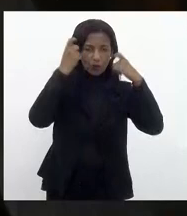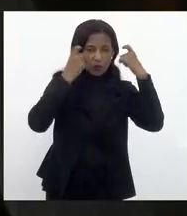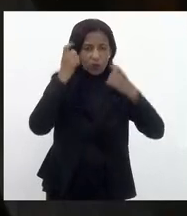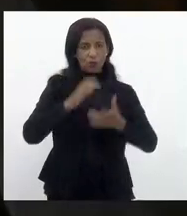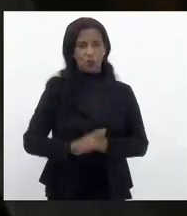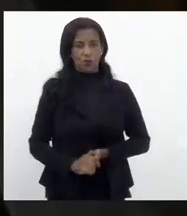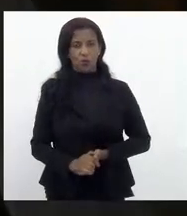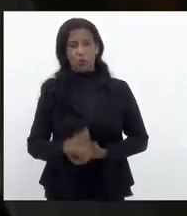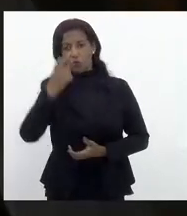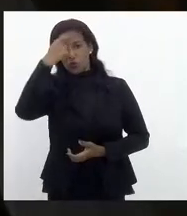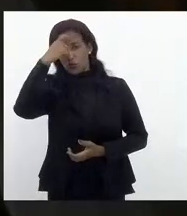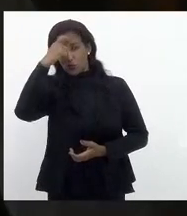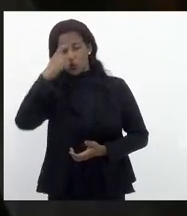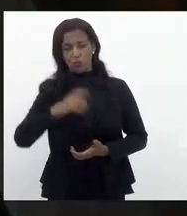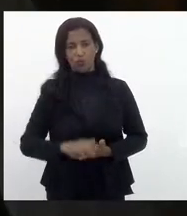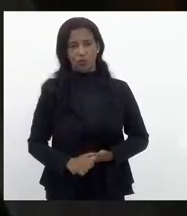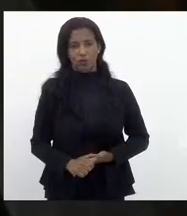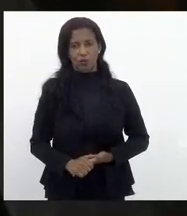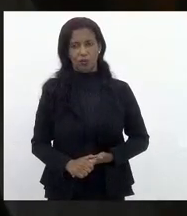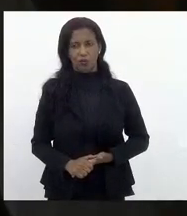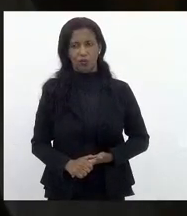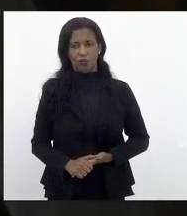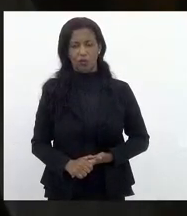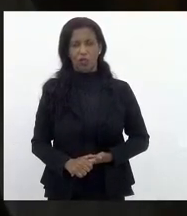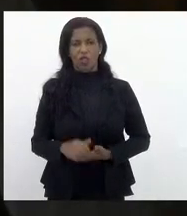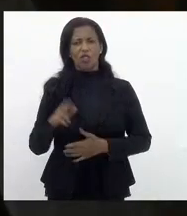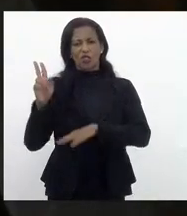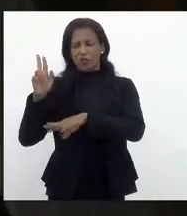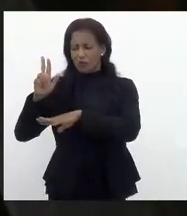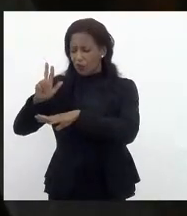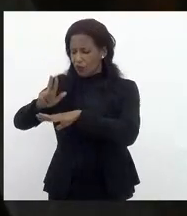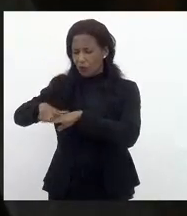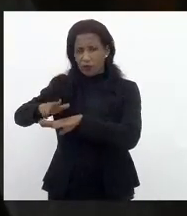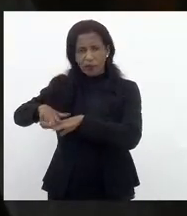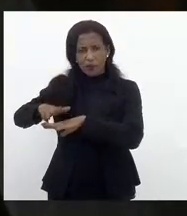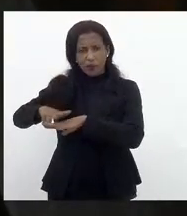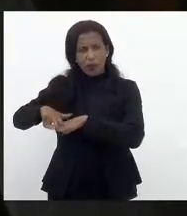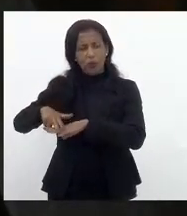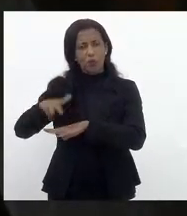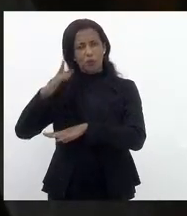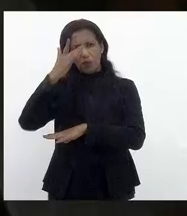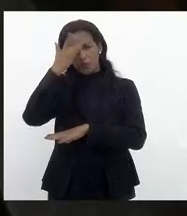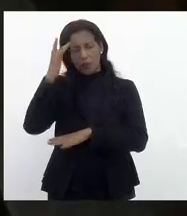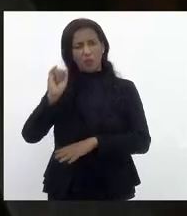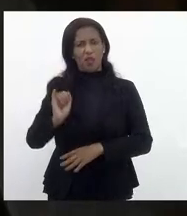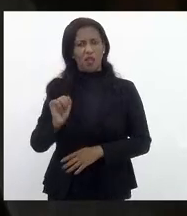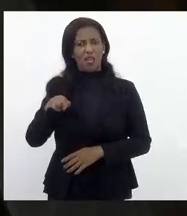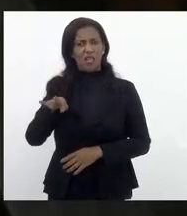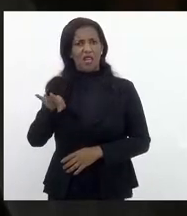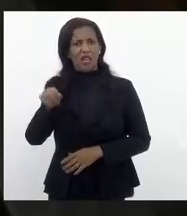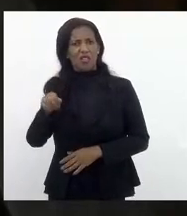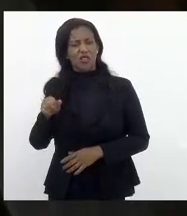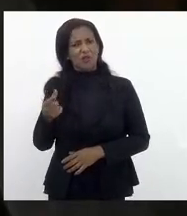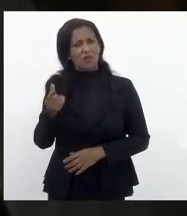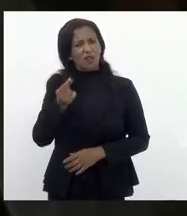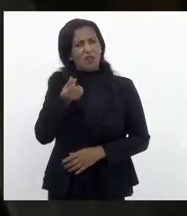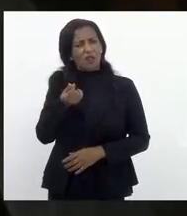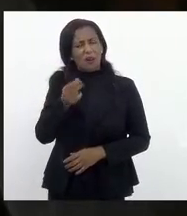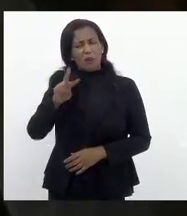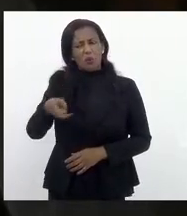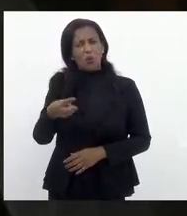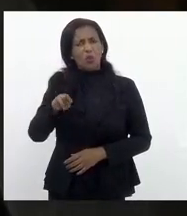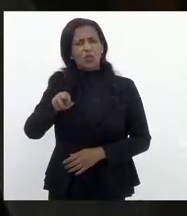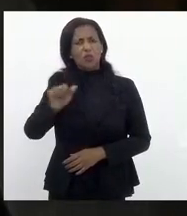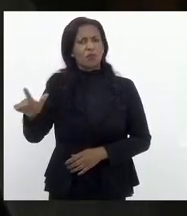o juizo de uma viúva Bom dia inativos que ganha míseros